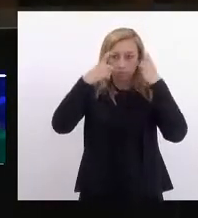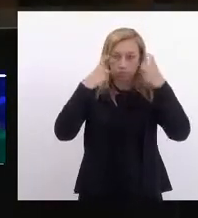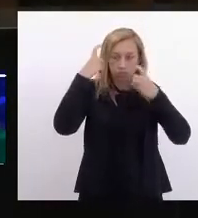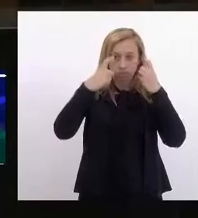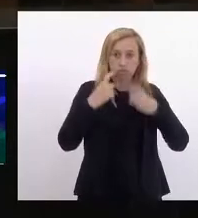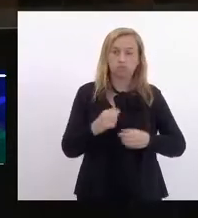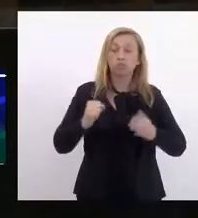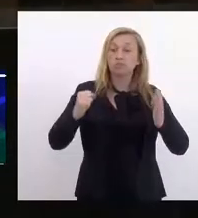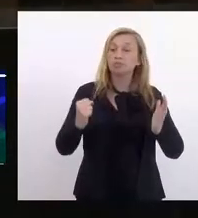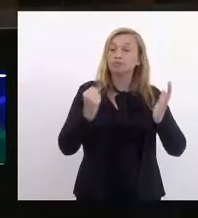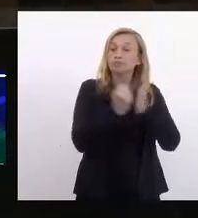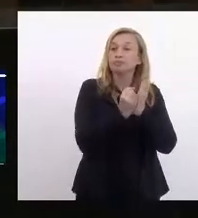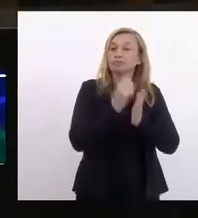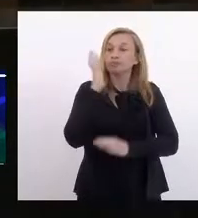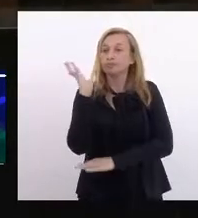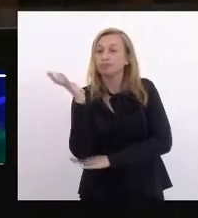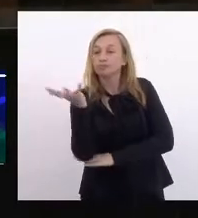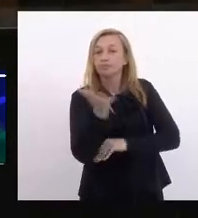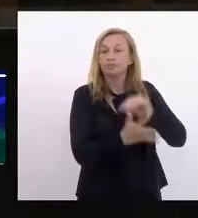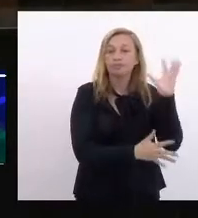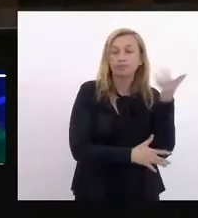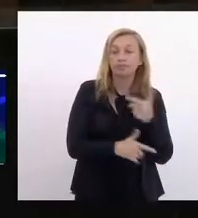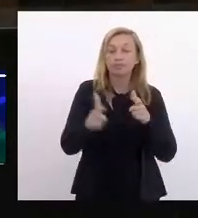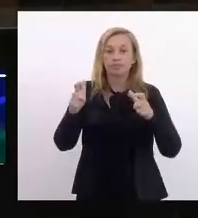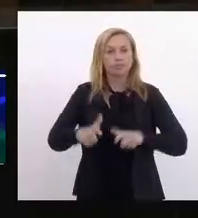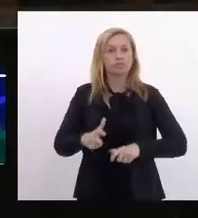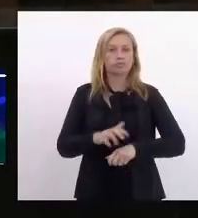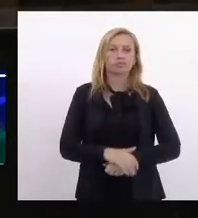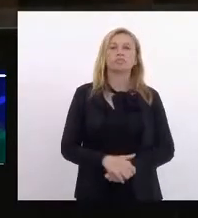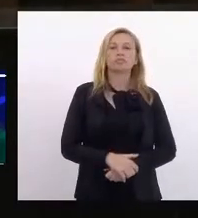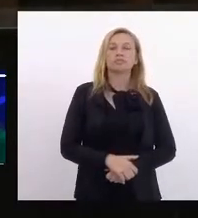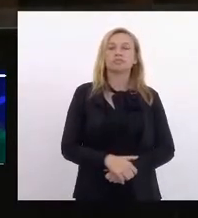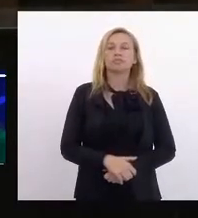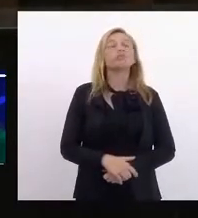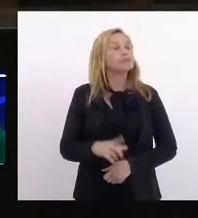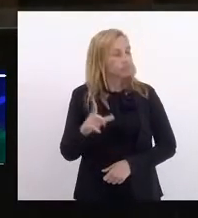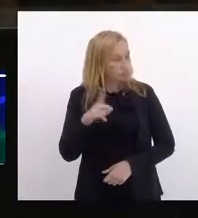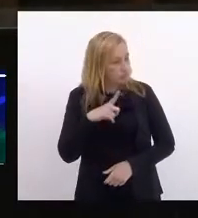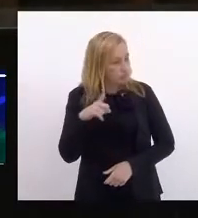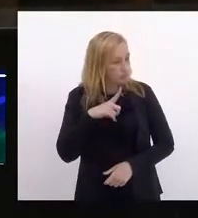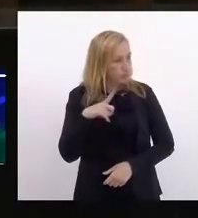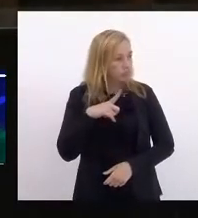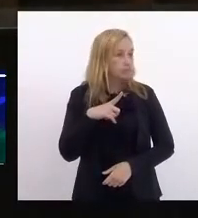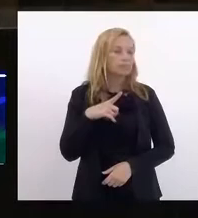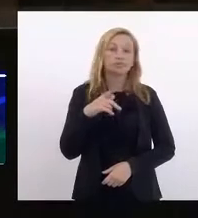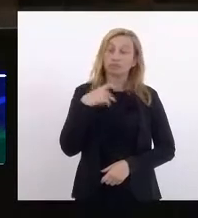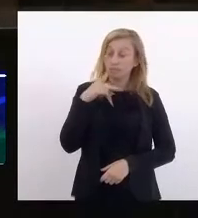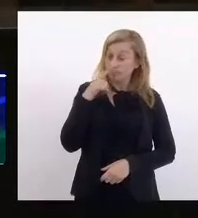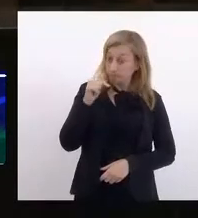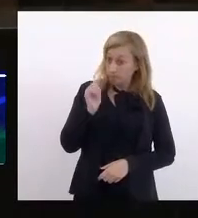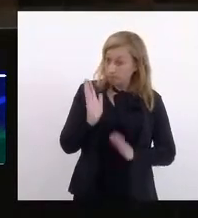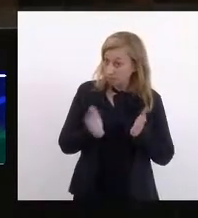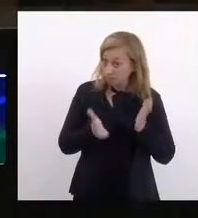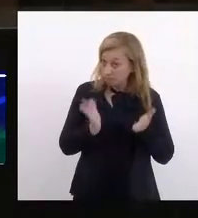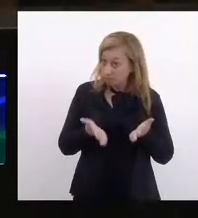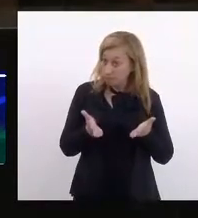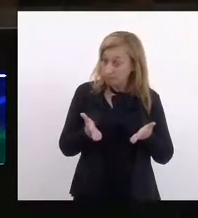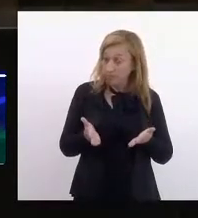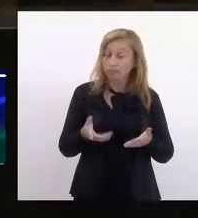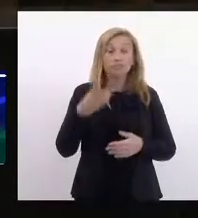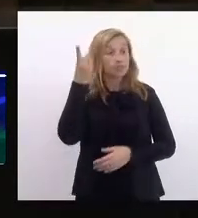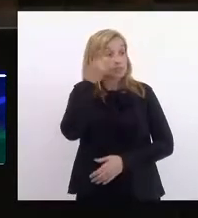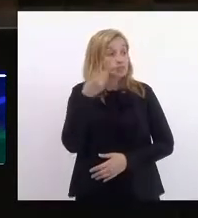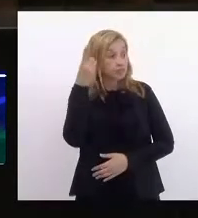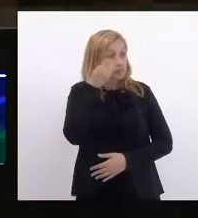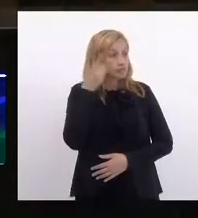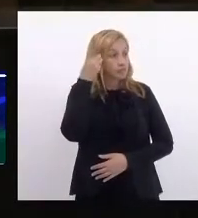os impactos ambientais naquele território. A gente teve, e comentava aqui agora mesmo, com a